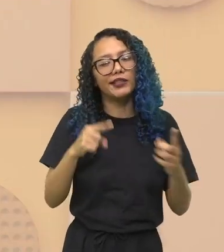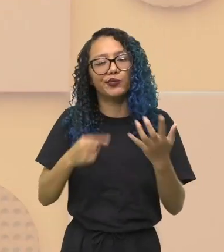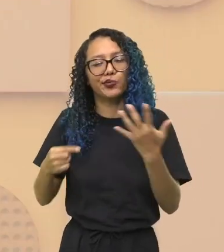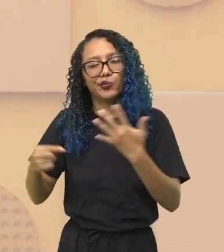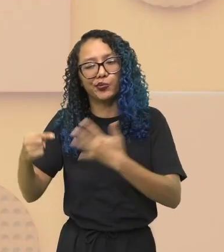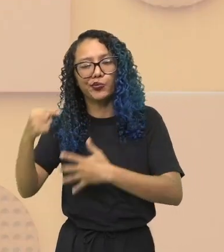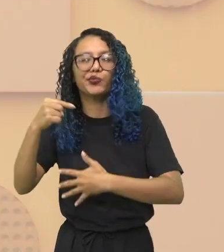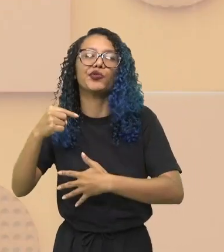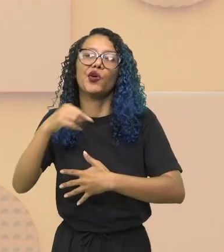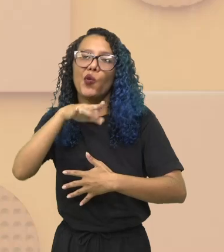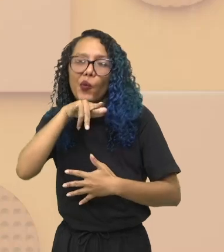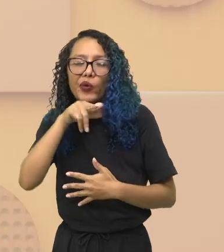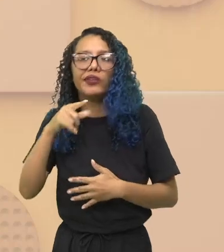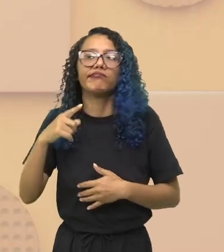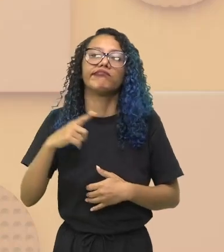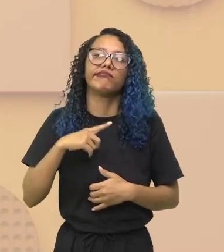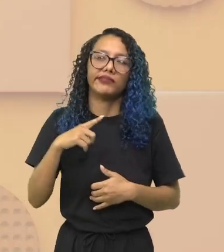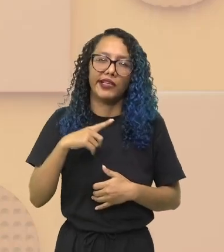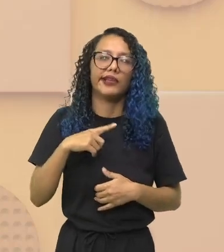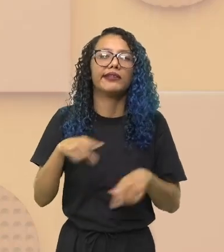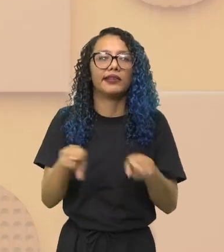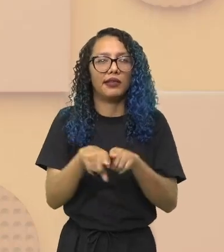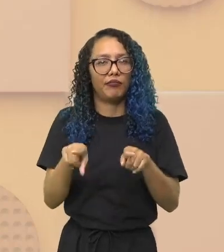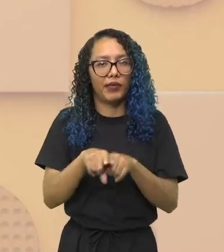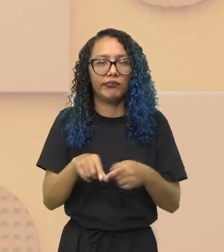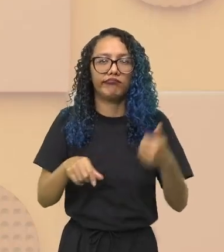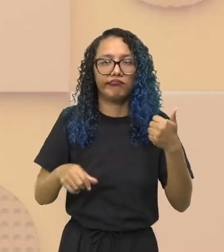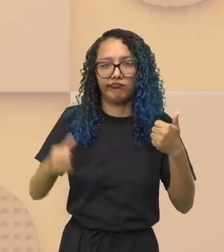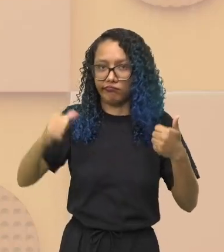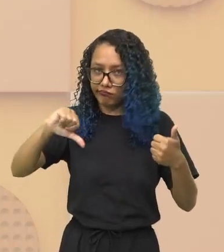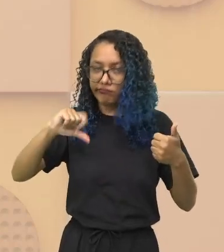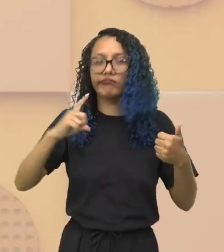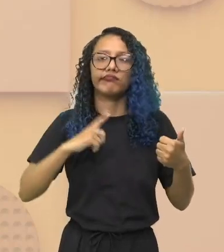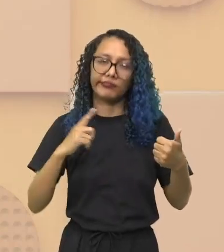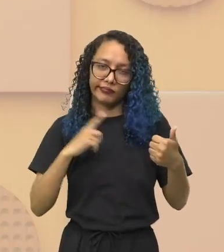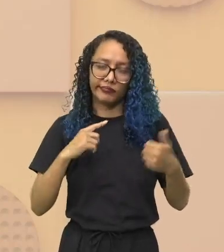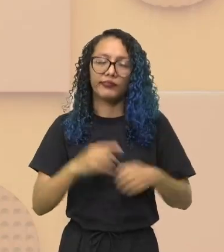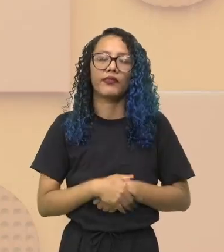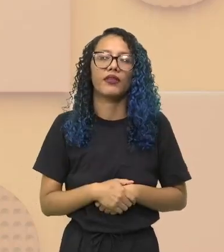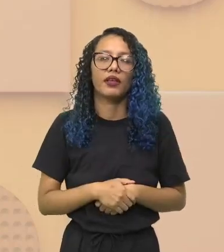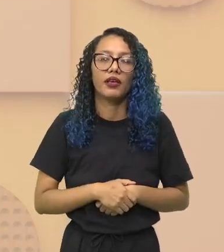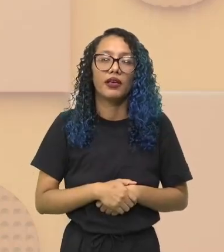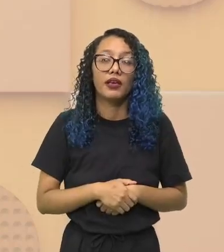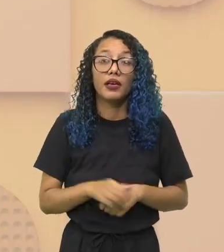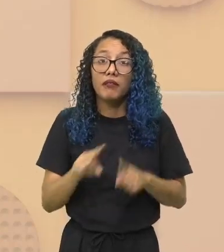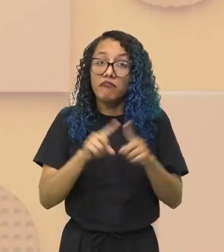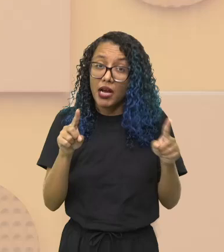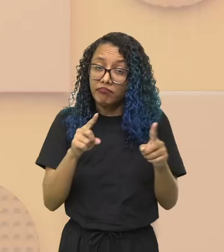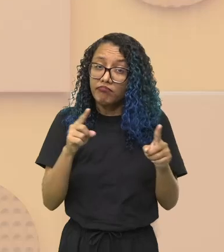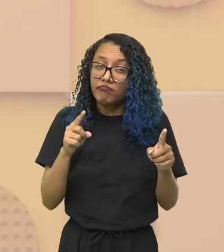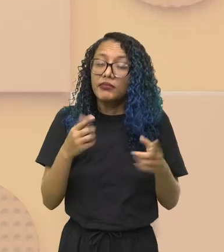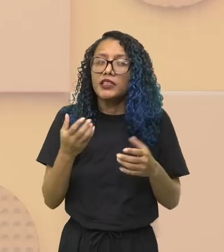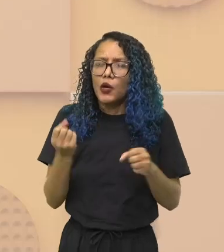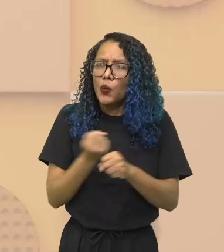impactos negativos para o meio ambiente. Então, a construção de usinas hidrelétricas, ela precisa